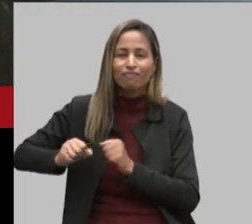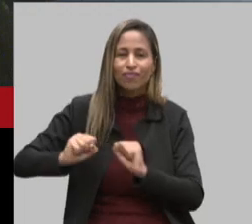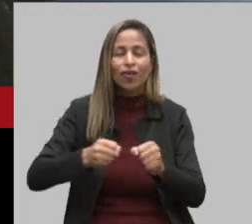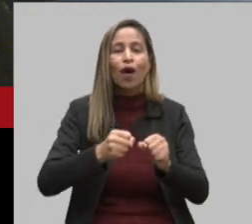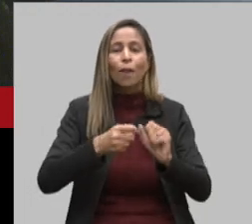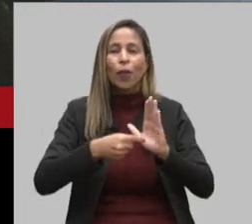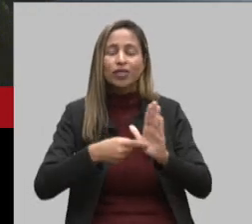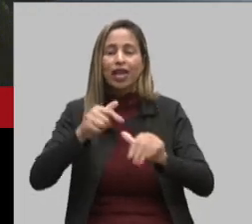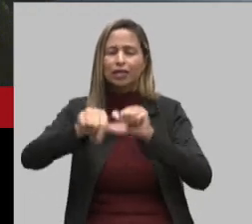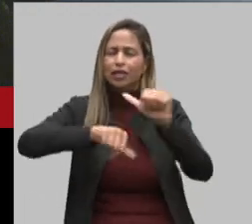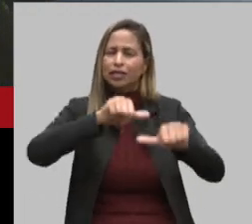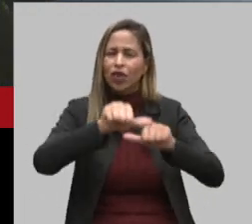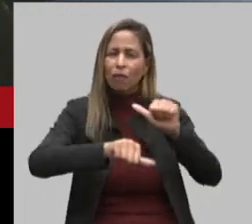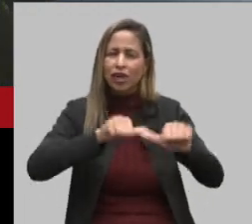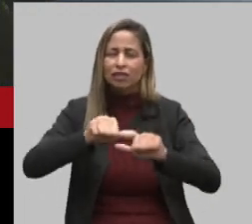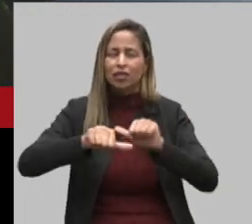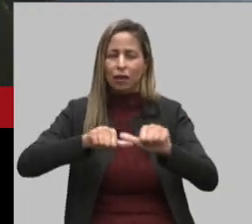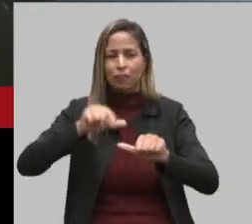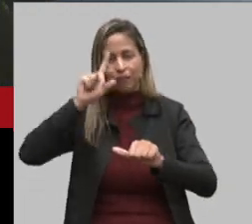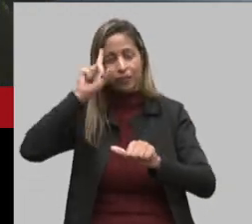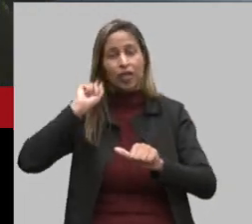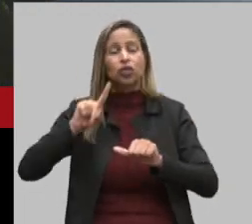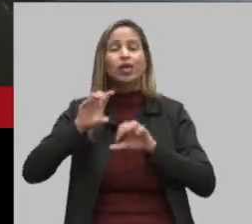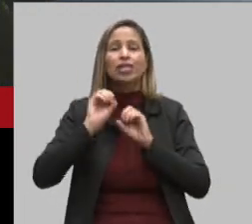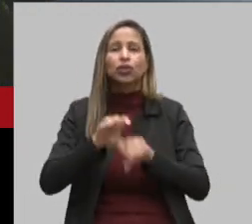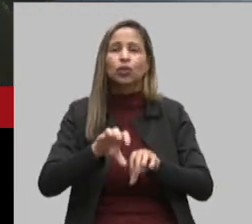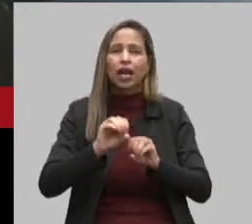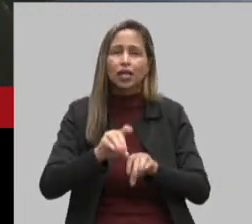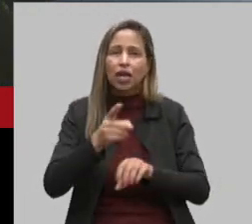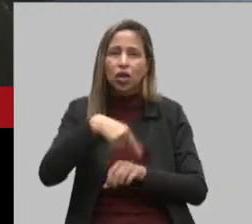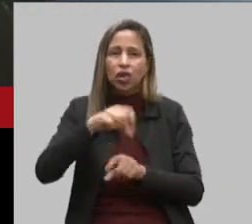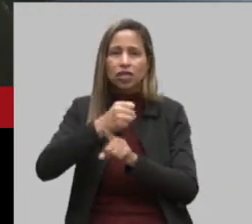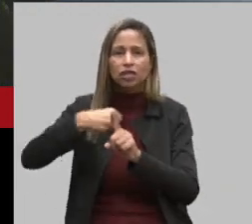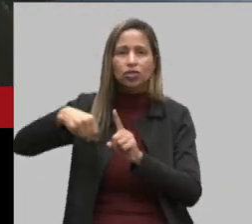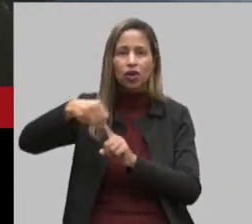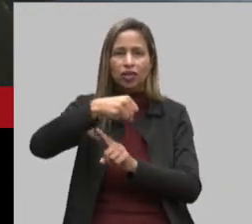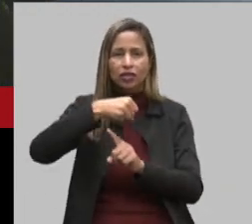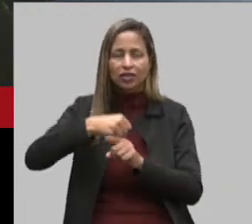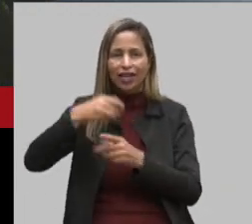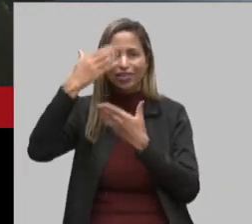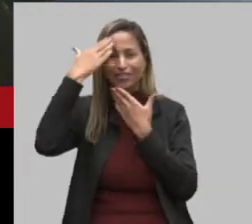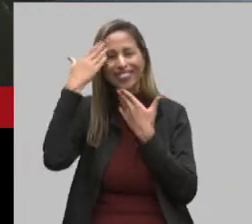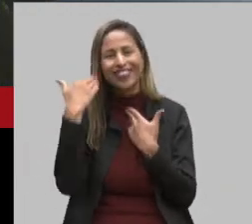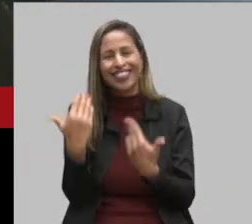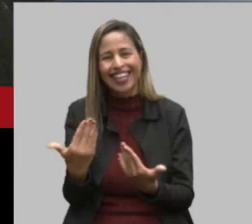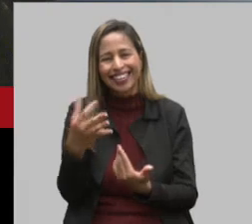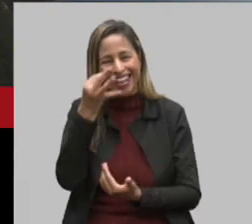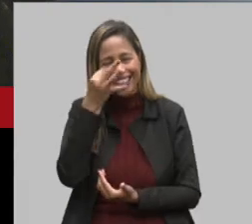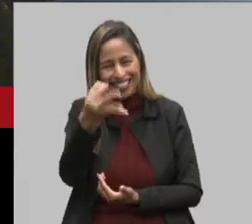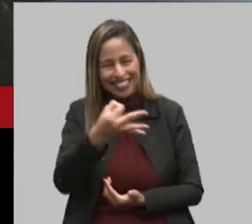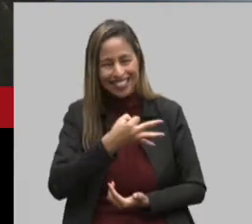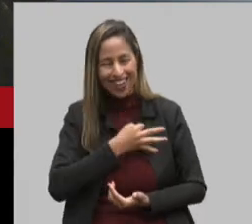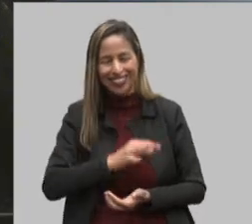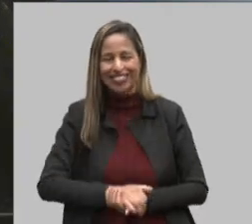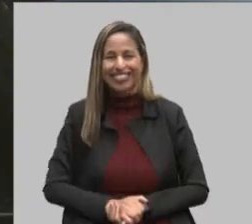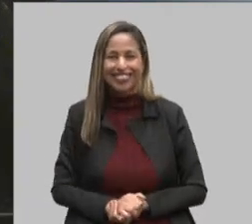transformação e mudança tanto na nossa educação quant na nossa sociedade muito obrigada pela atenção de